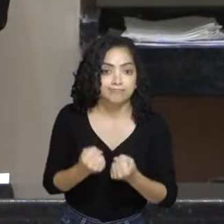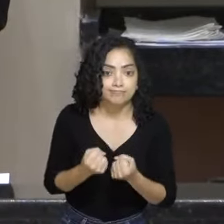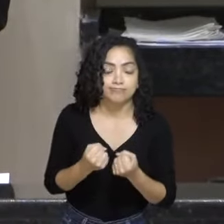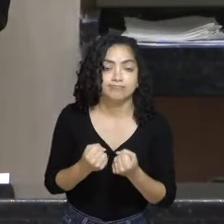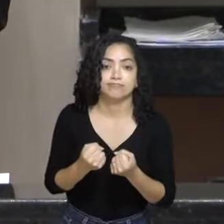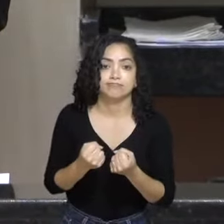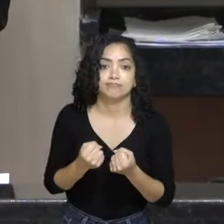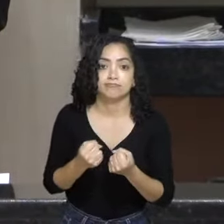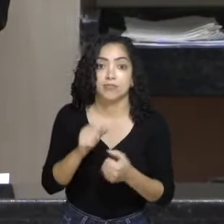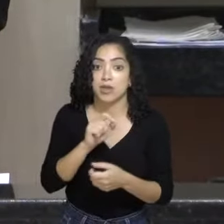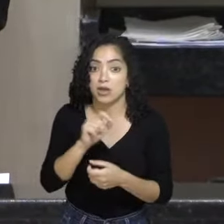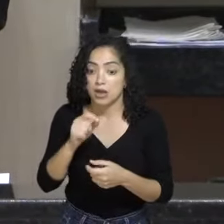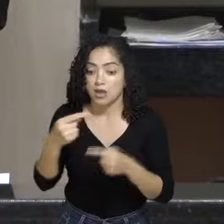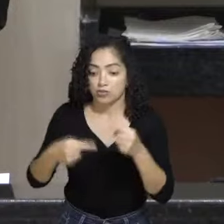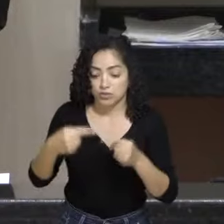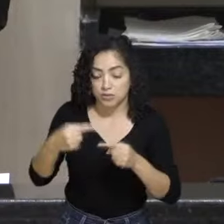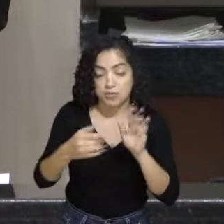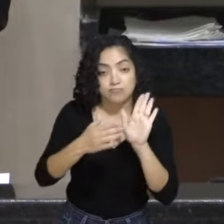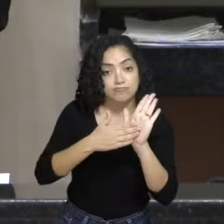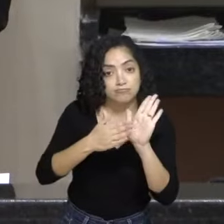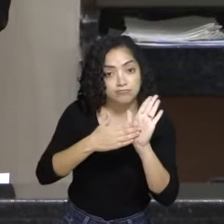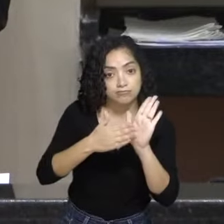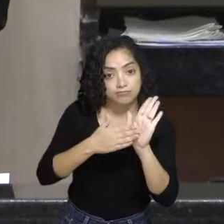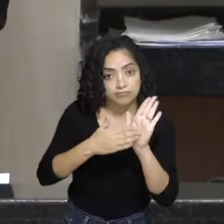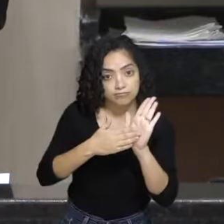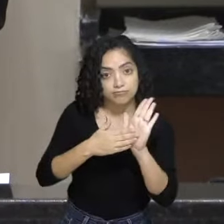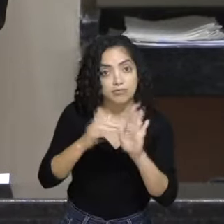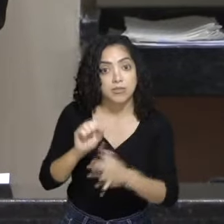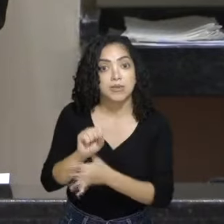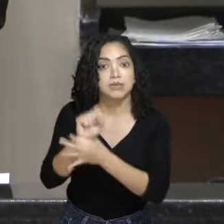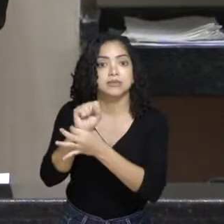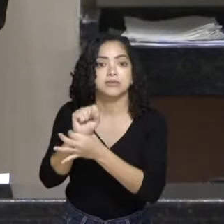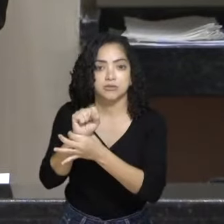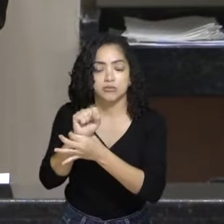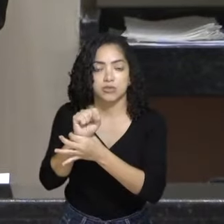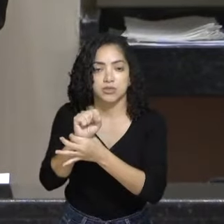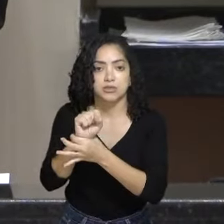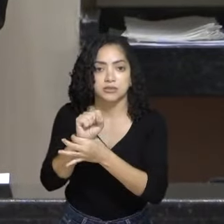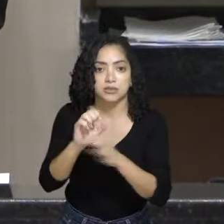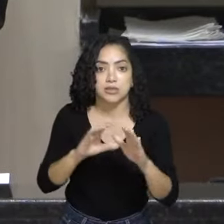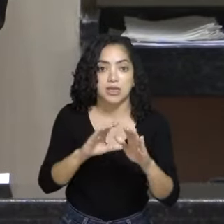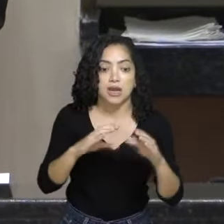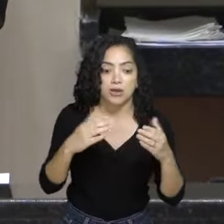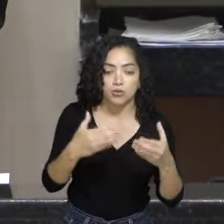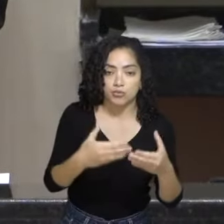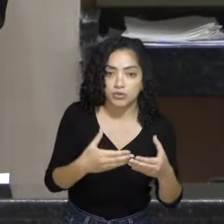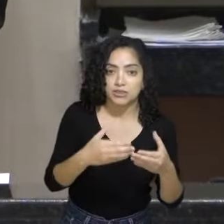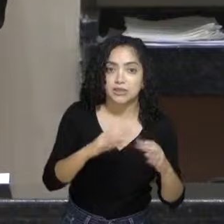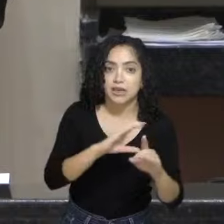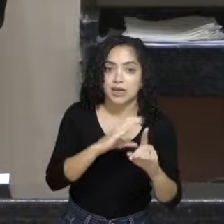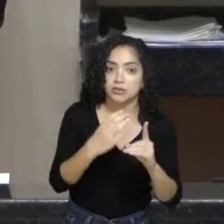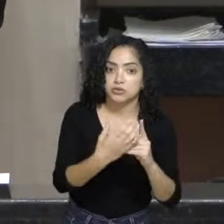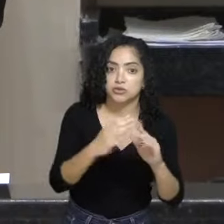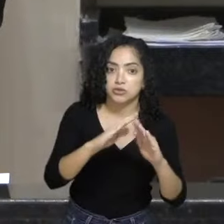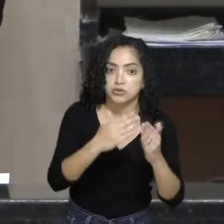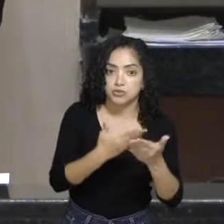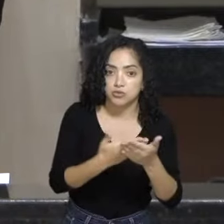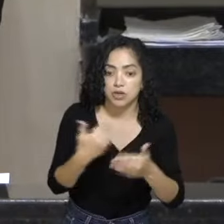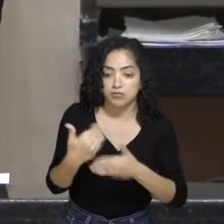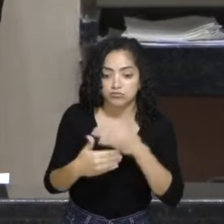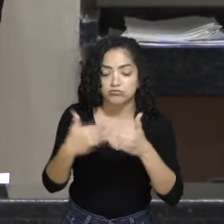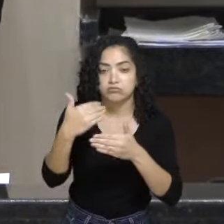semestre, ao debate de propostas que visam dar mais segurança à nossa comunidade escolar. Nos dedicamos a avançar no